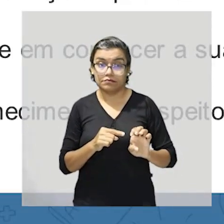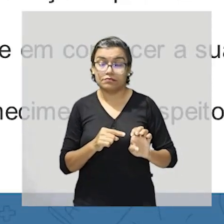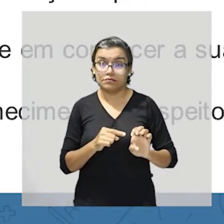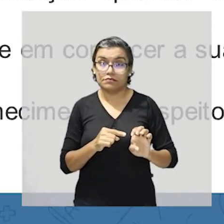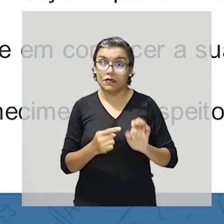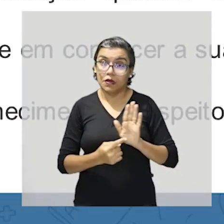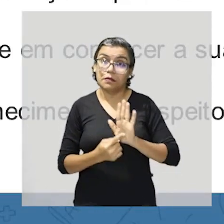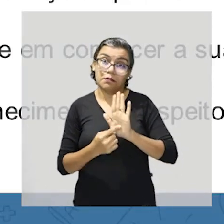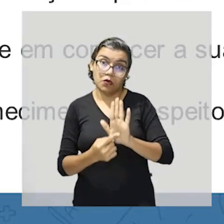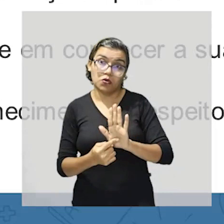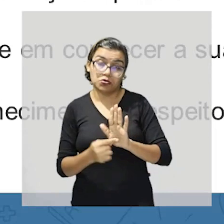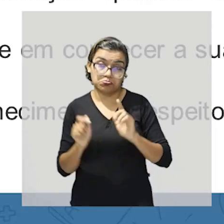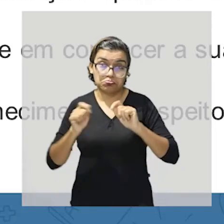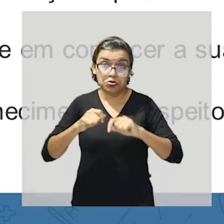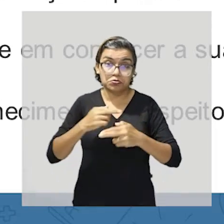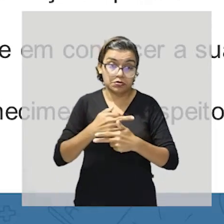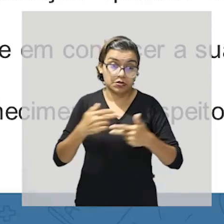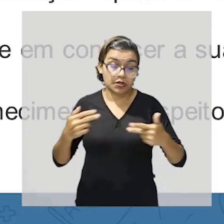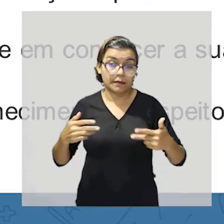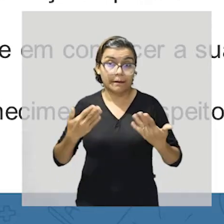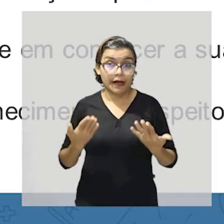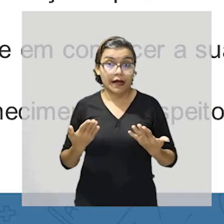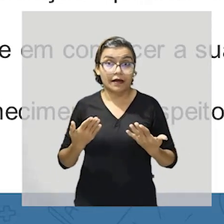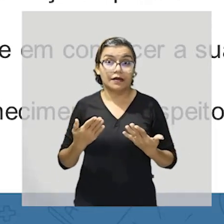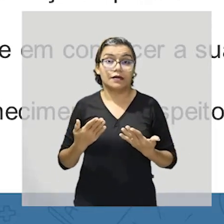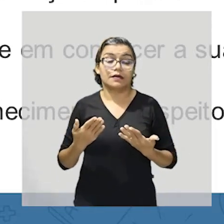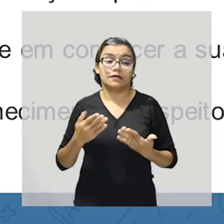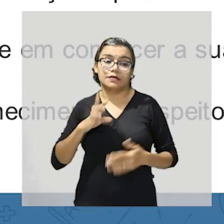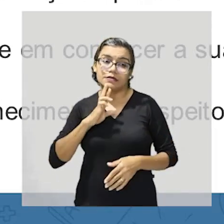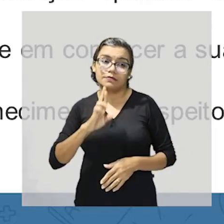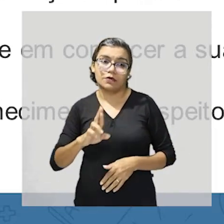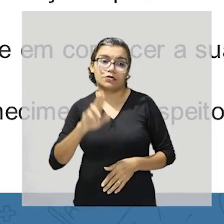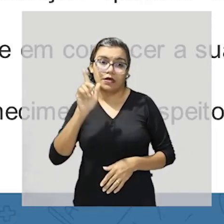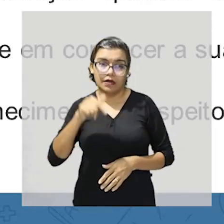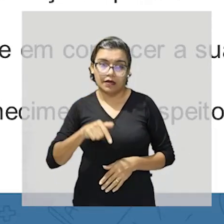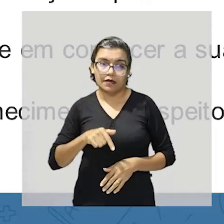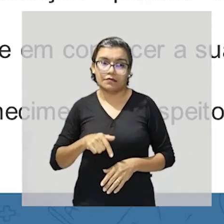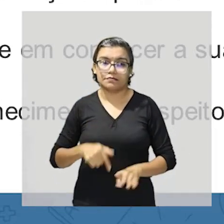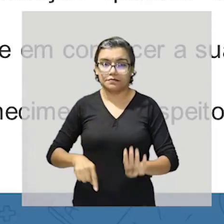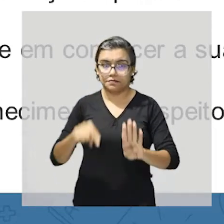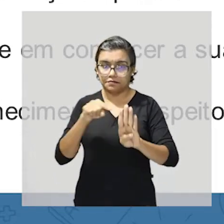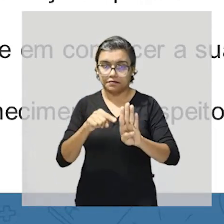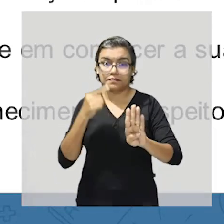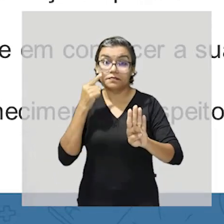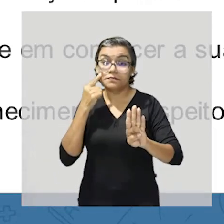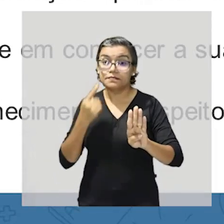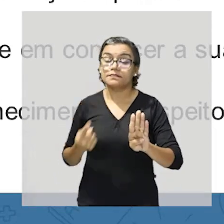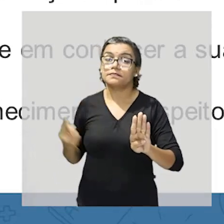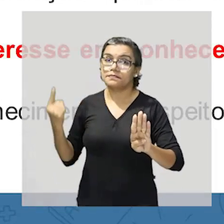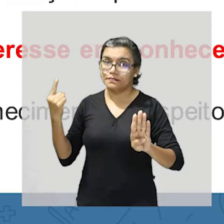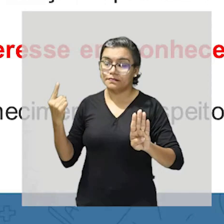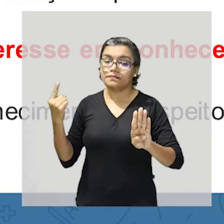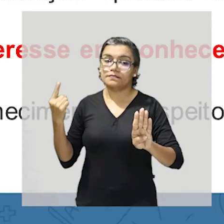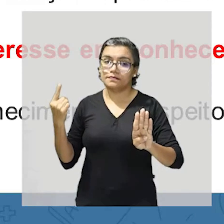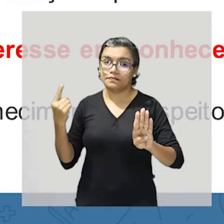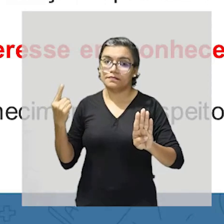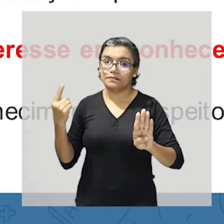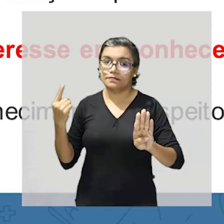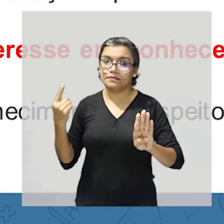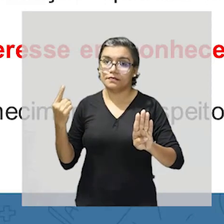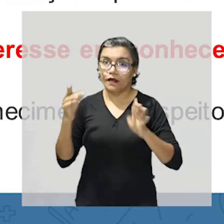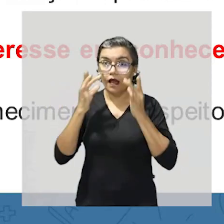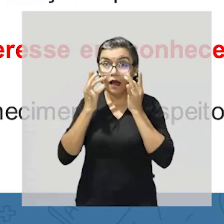de possibilidades. A resposta é alertar sobre o perigo de consumir